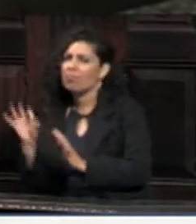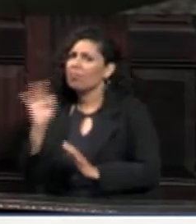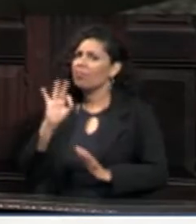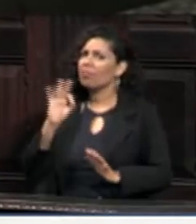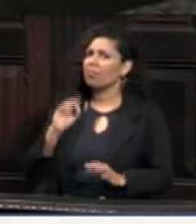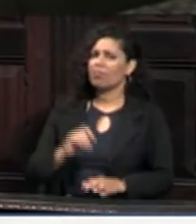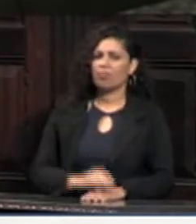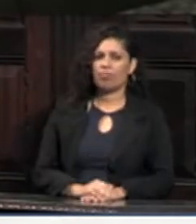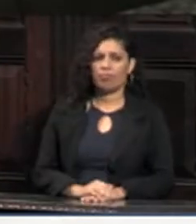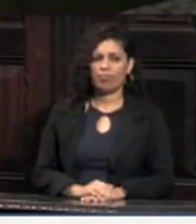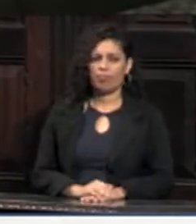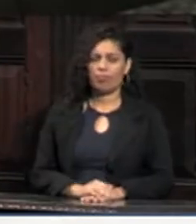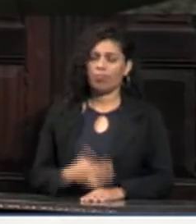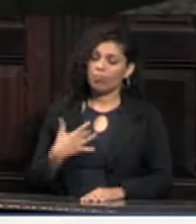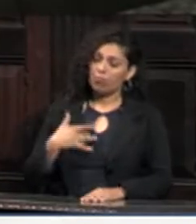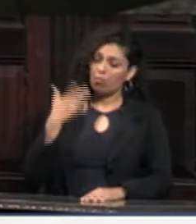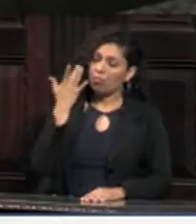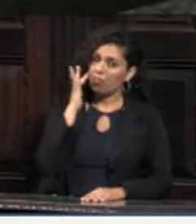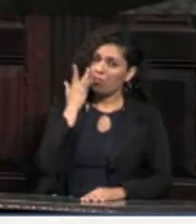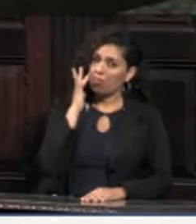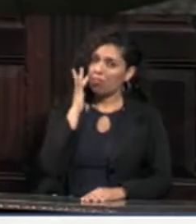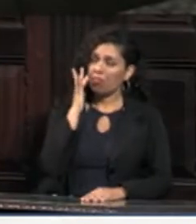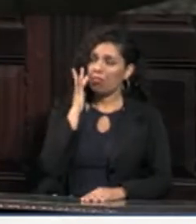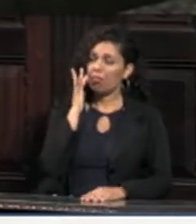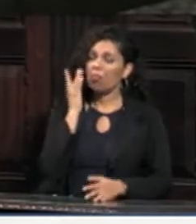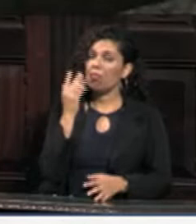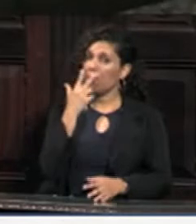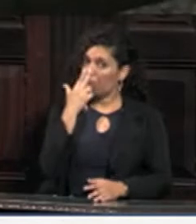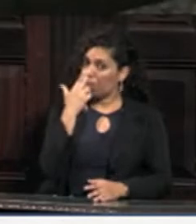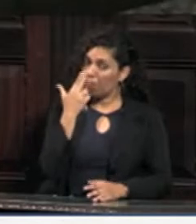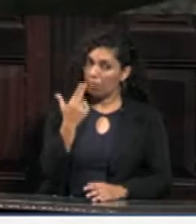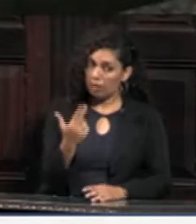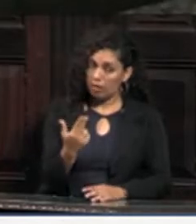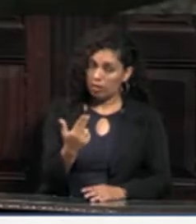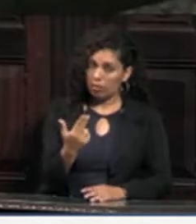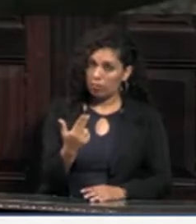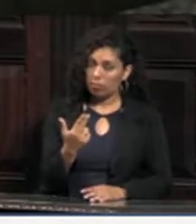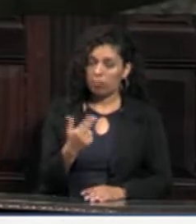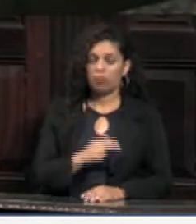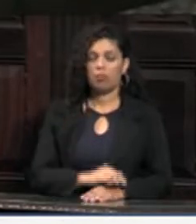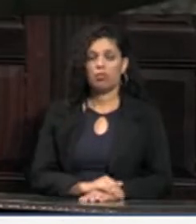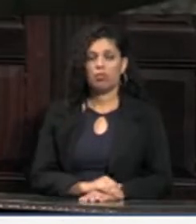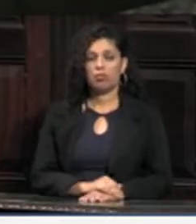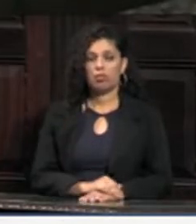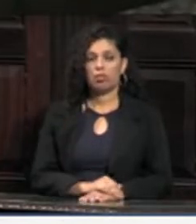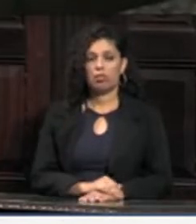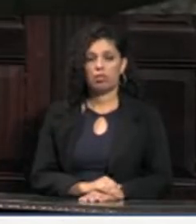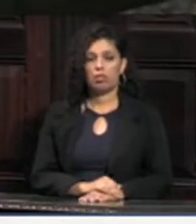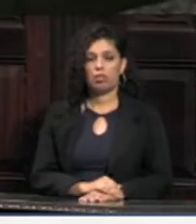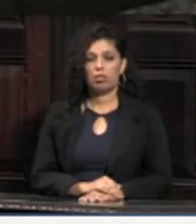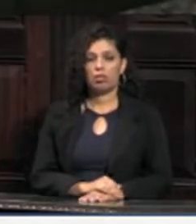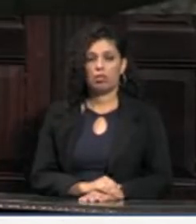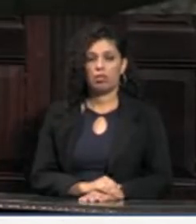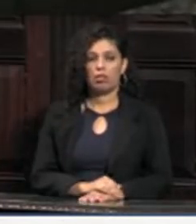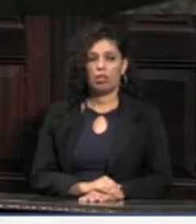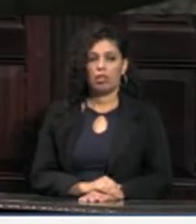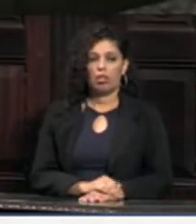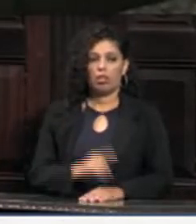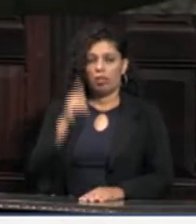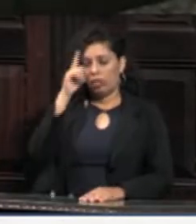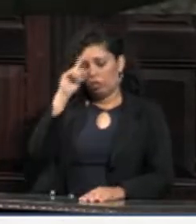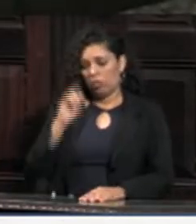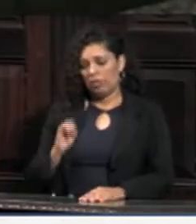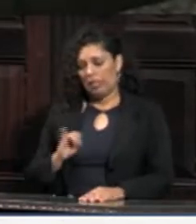Serafim, talvez essa questão, não sei se foi a intenção de Vossa